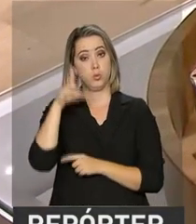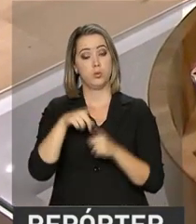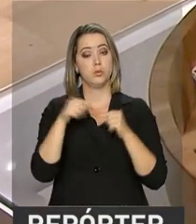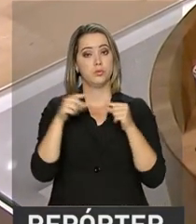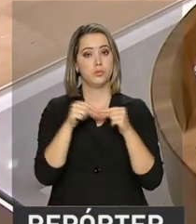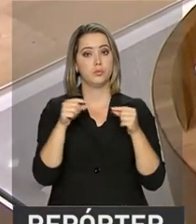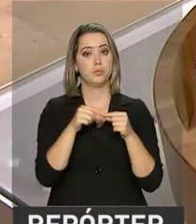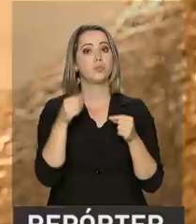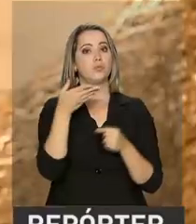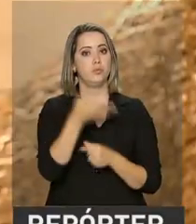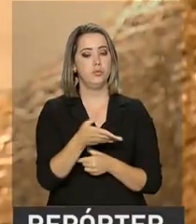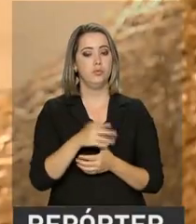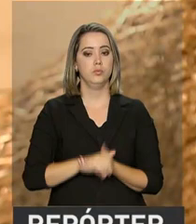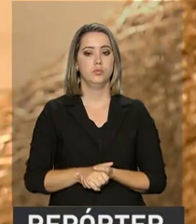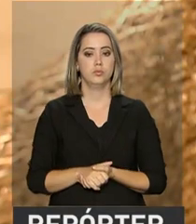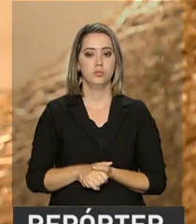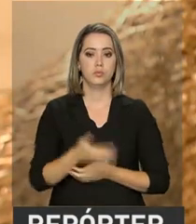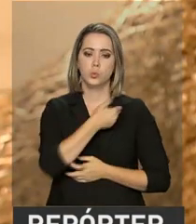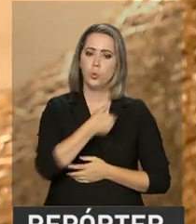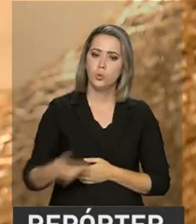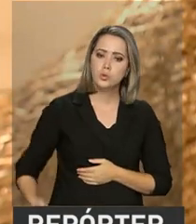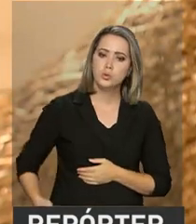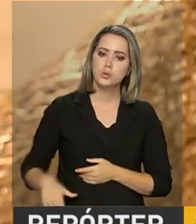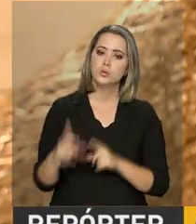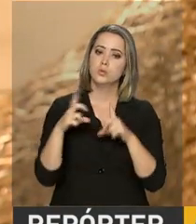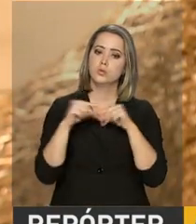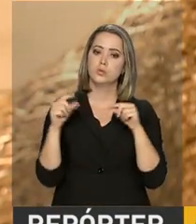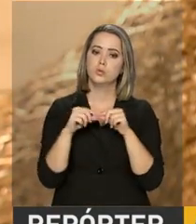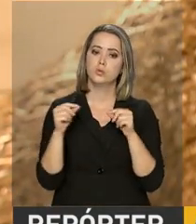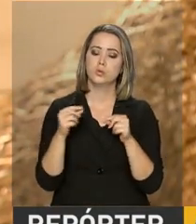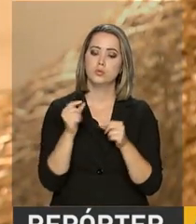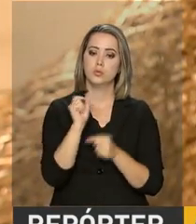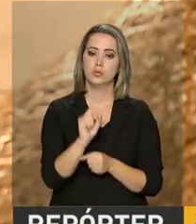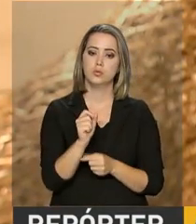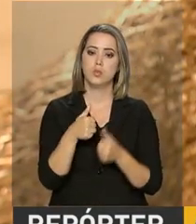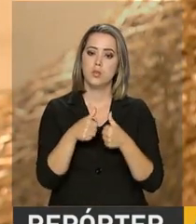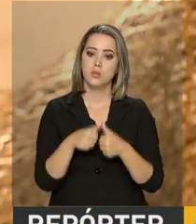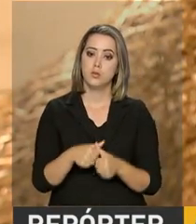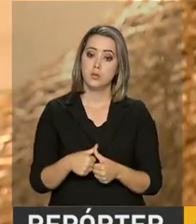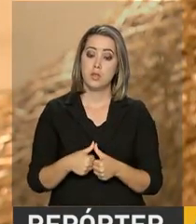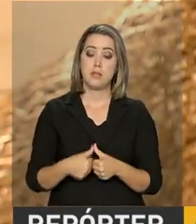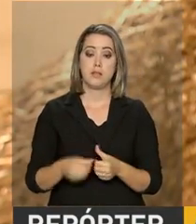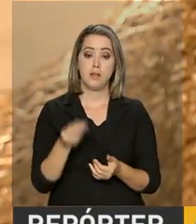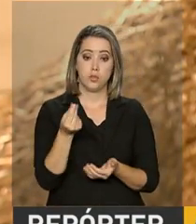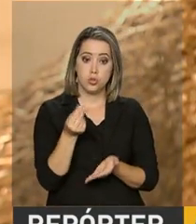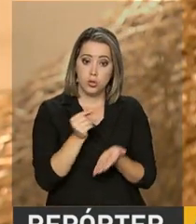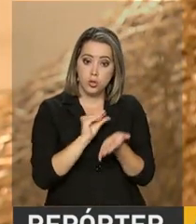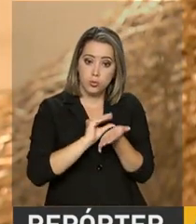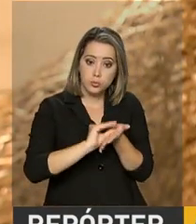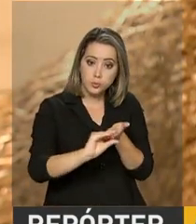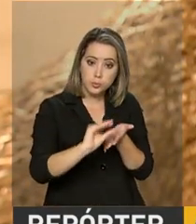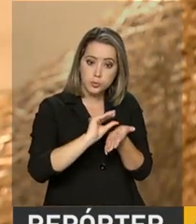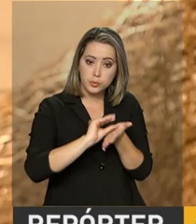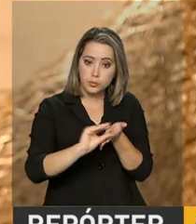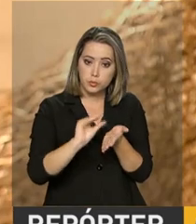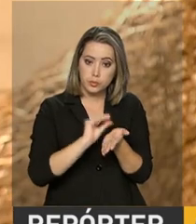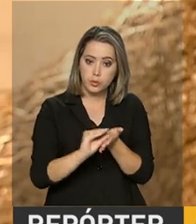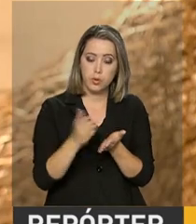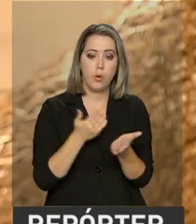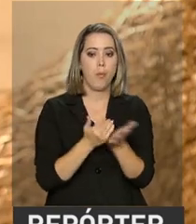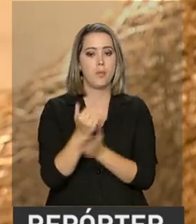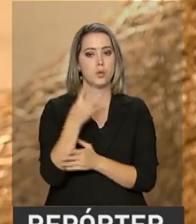a Comunidade Internacional o governo japonês está investindo eh começou por